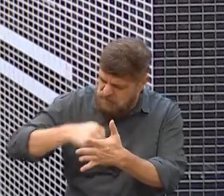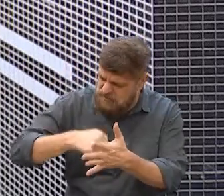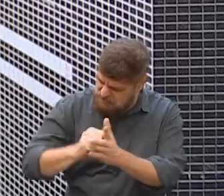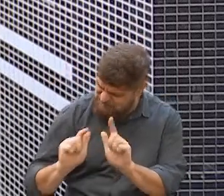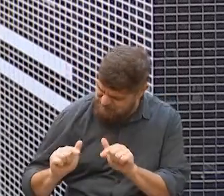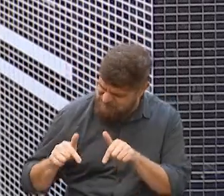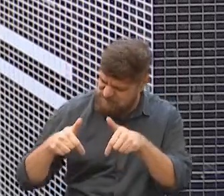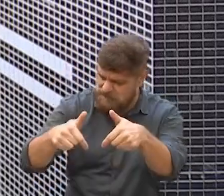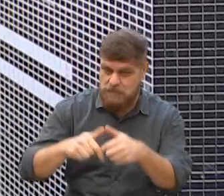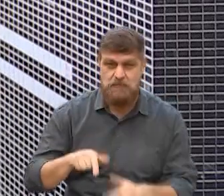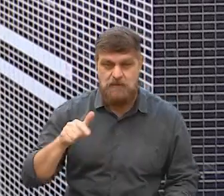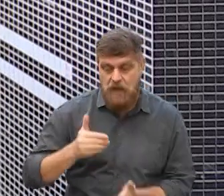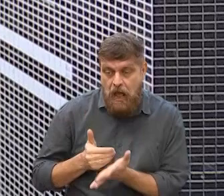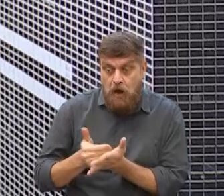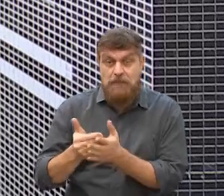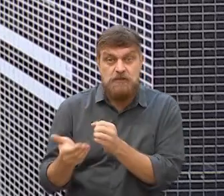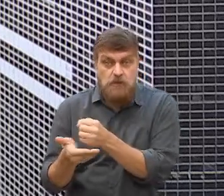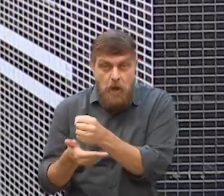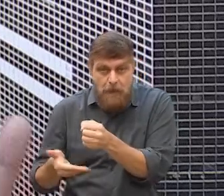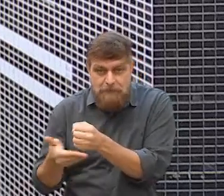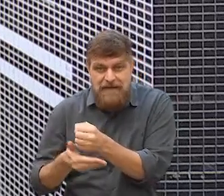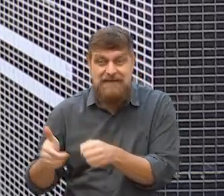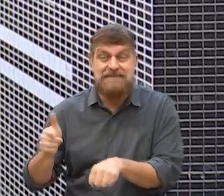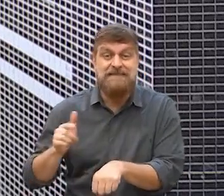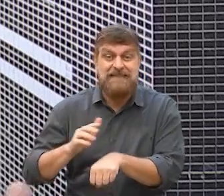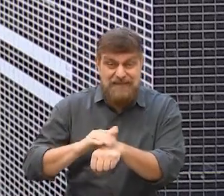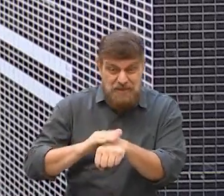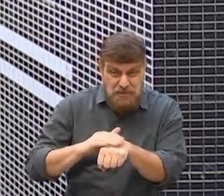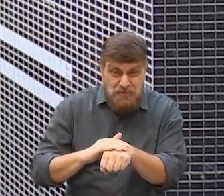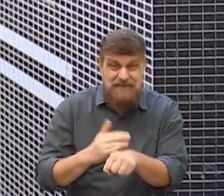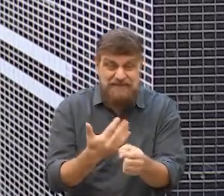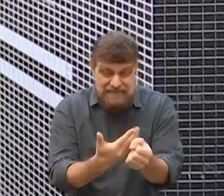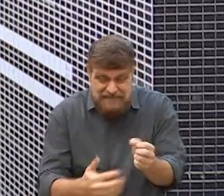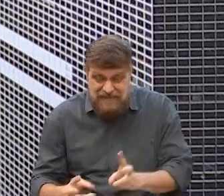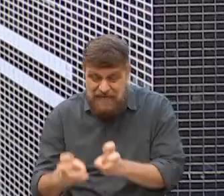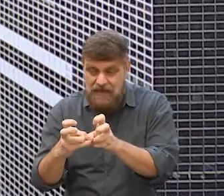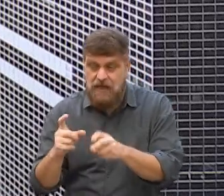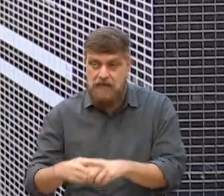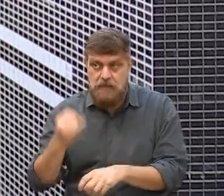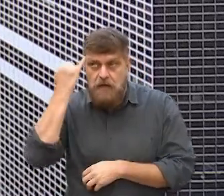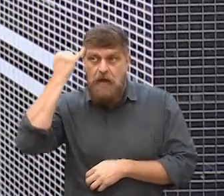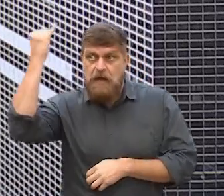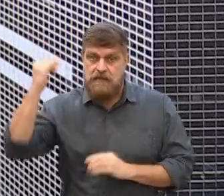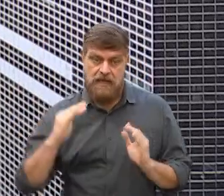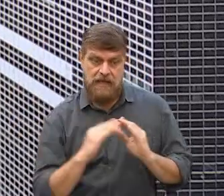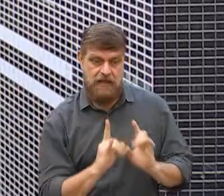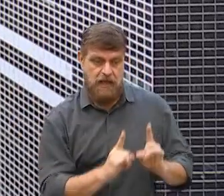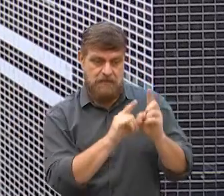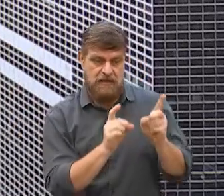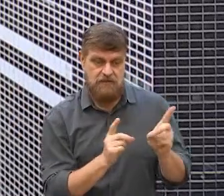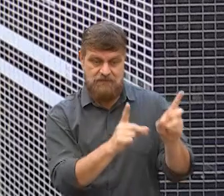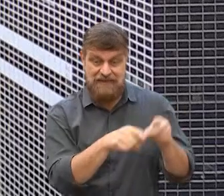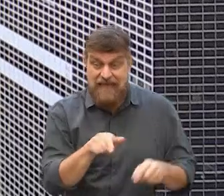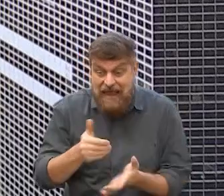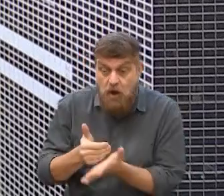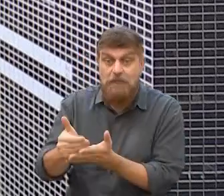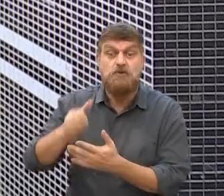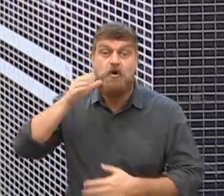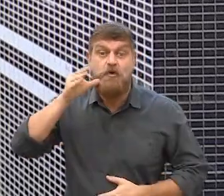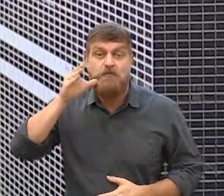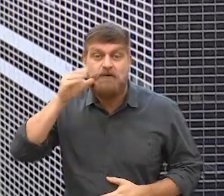vieram comigo e a gente teve que mudar para uma casa maior. Sempre fiquei muito admirada porque ela sempre foi uma pessoa muito proativa, sempre